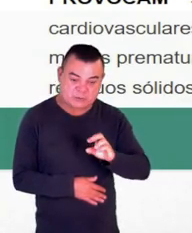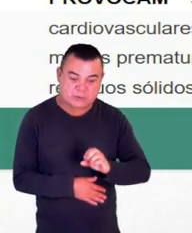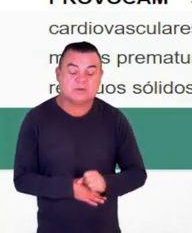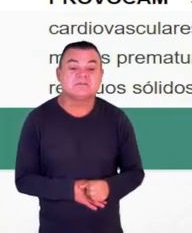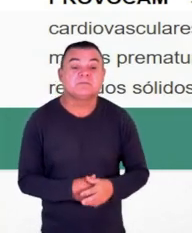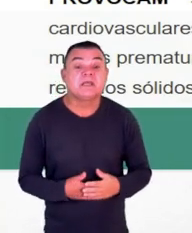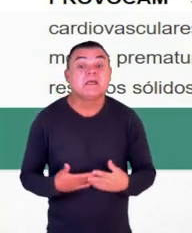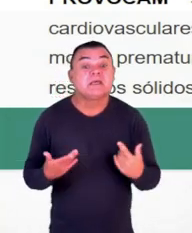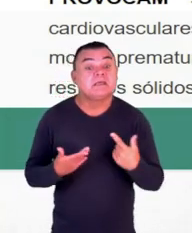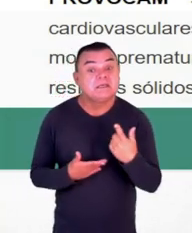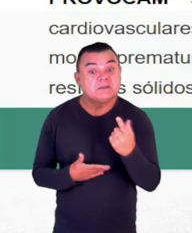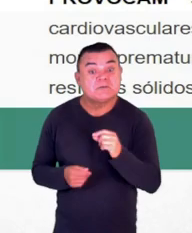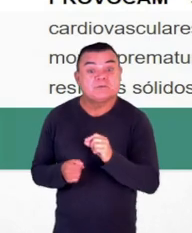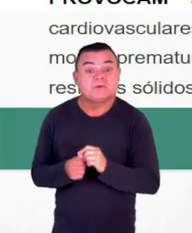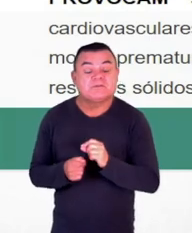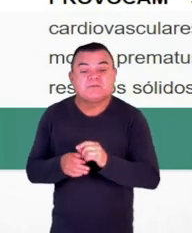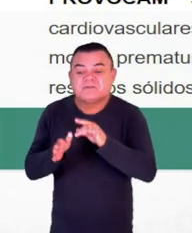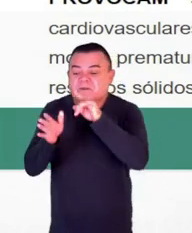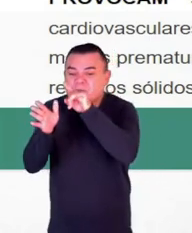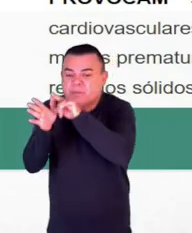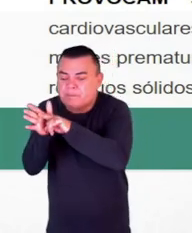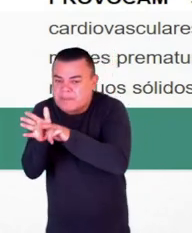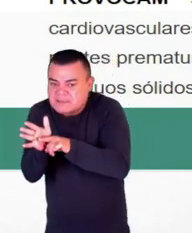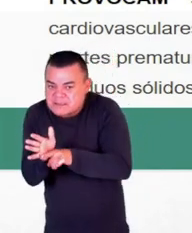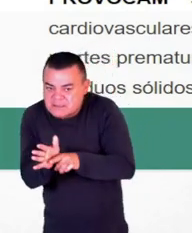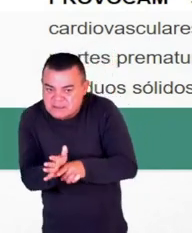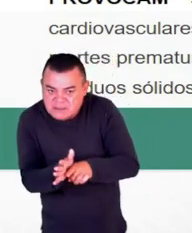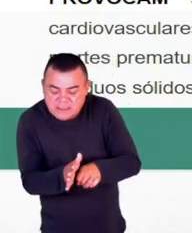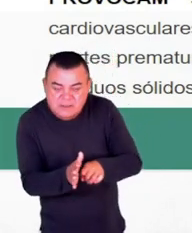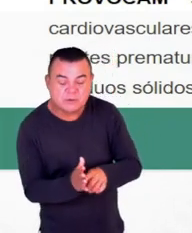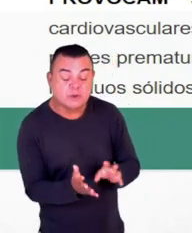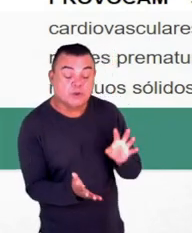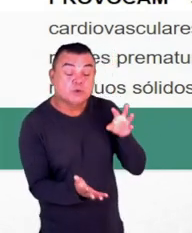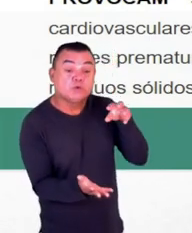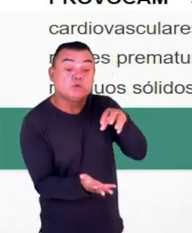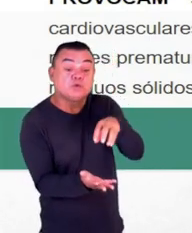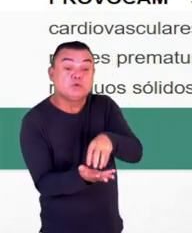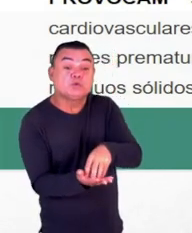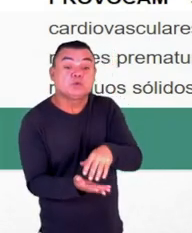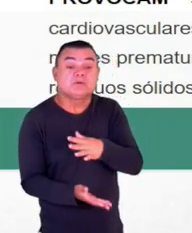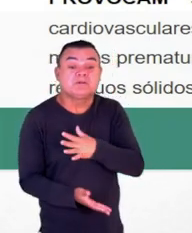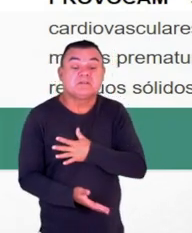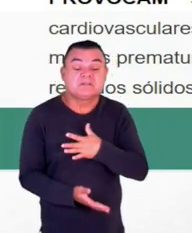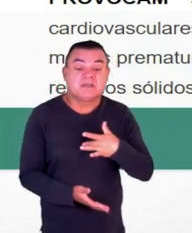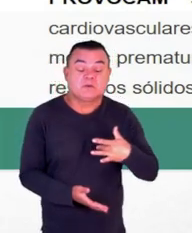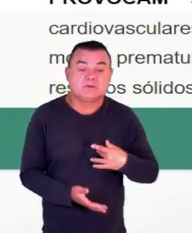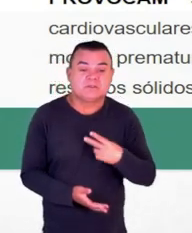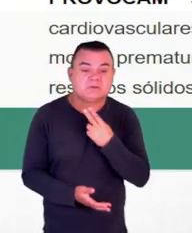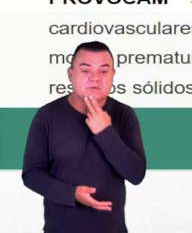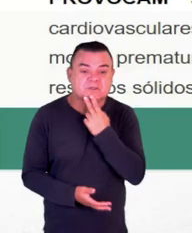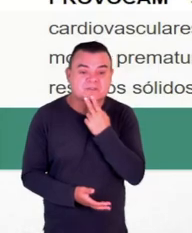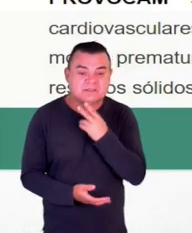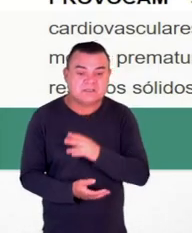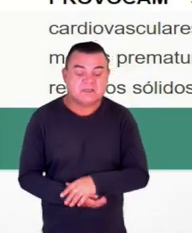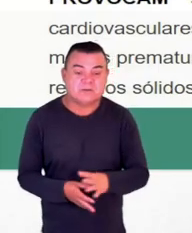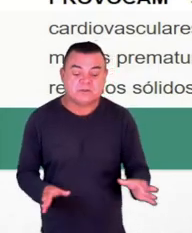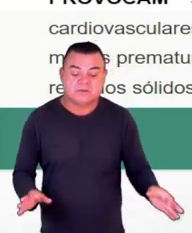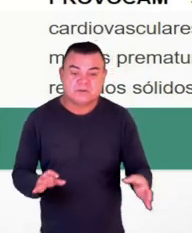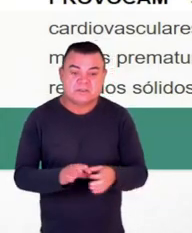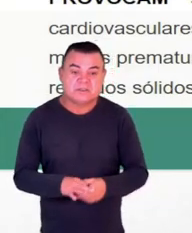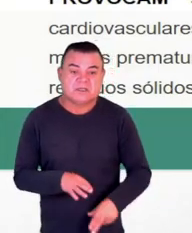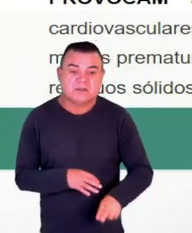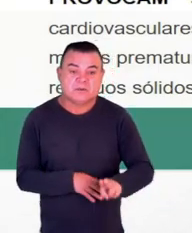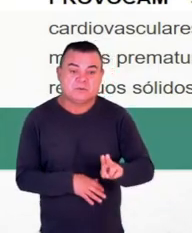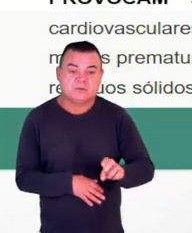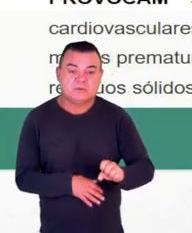pesquisadores eh do do nupens que é um núcleo de de saúde e no nutrição ligado a USP né que criou